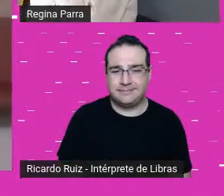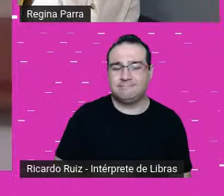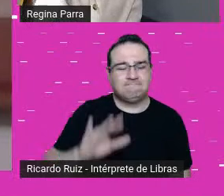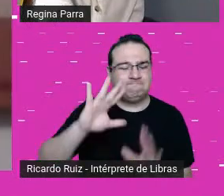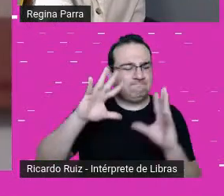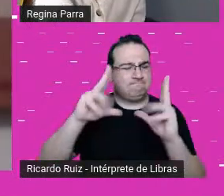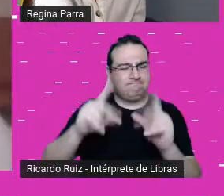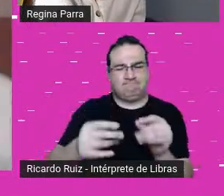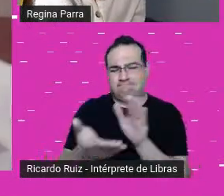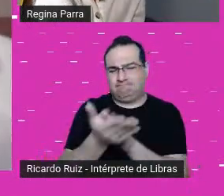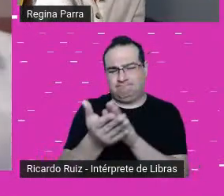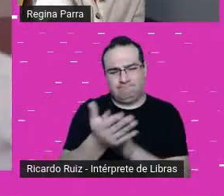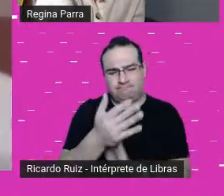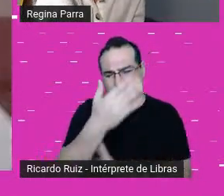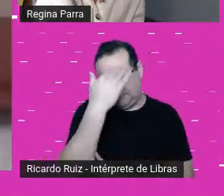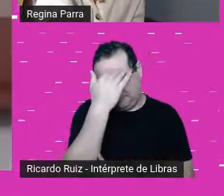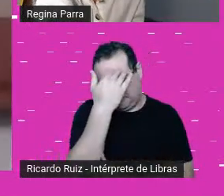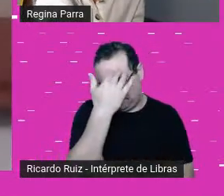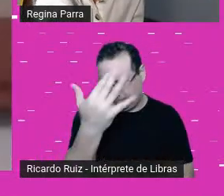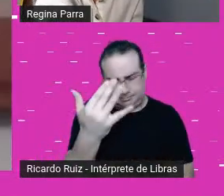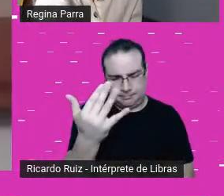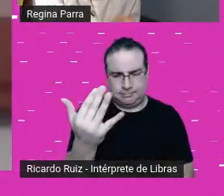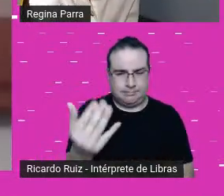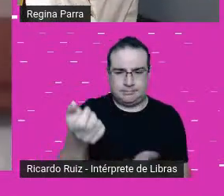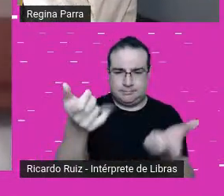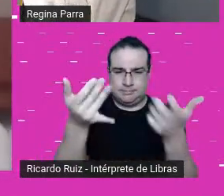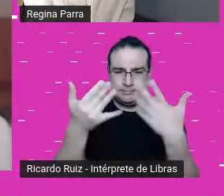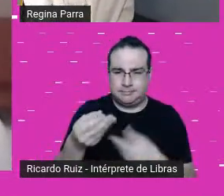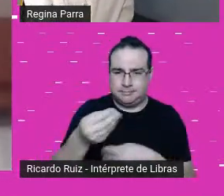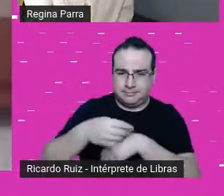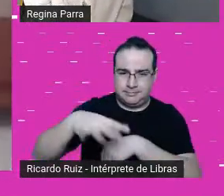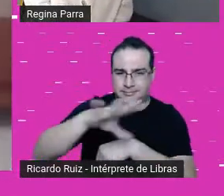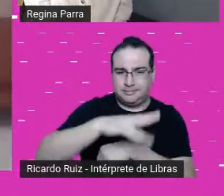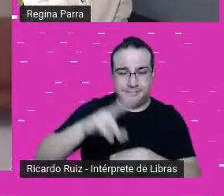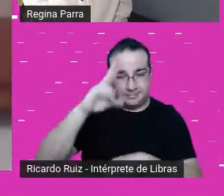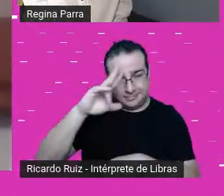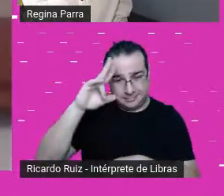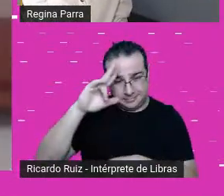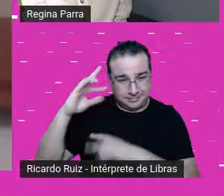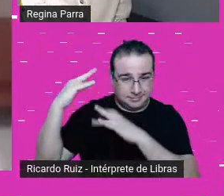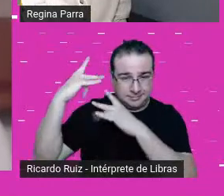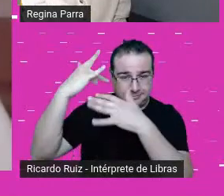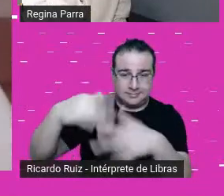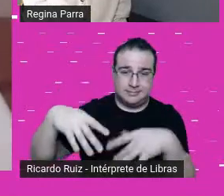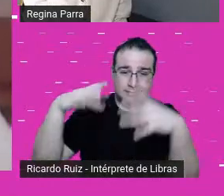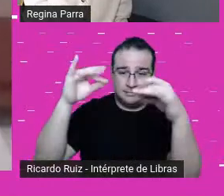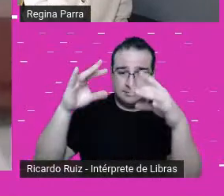Totalmente. Obrigado pelas... compartilhar as memórias e os detalhes.